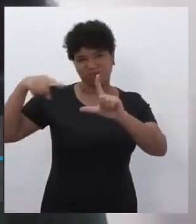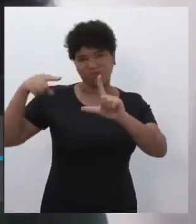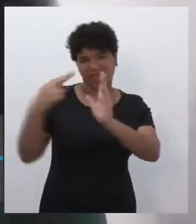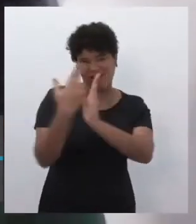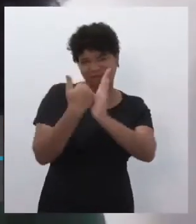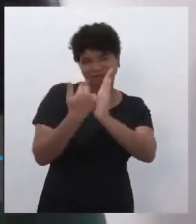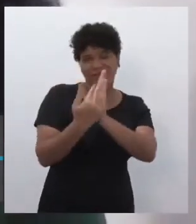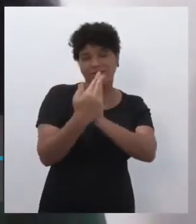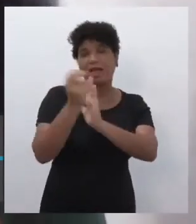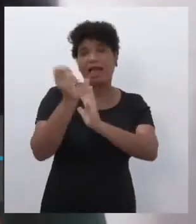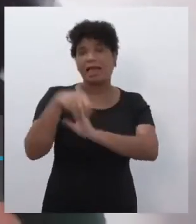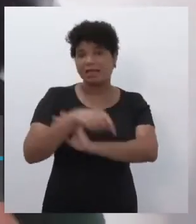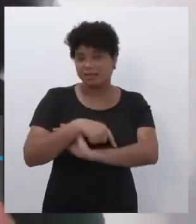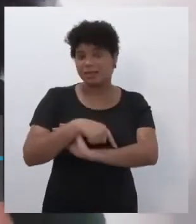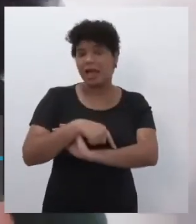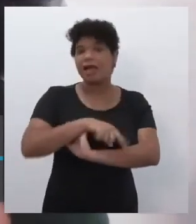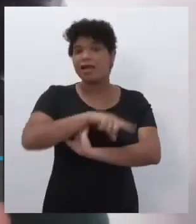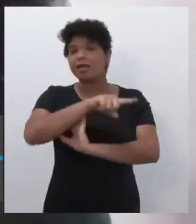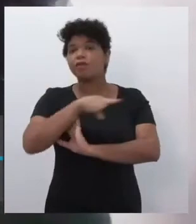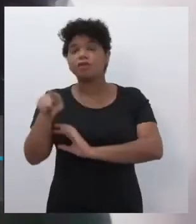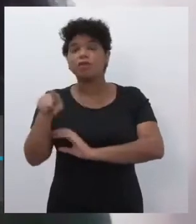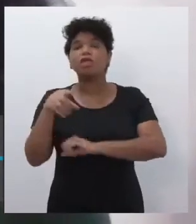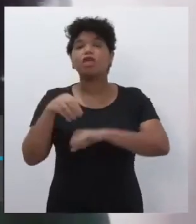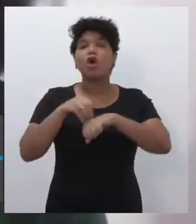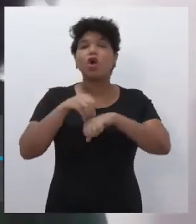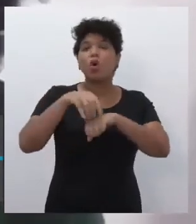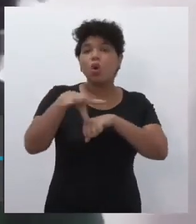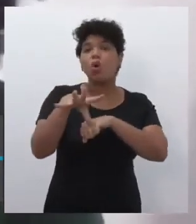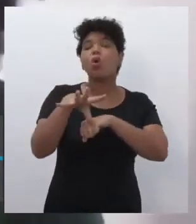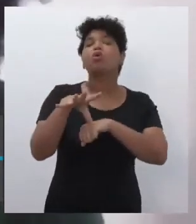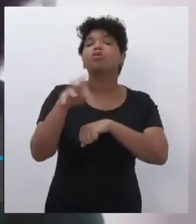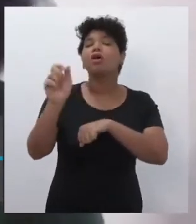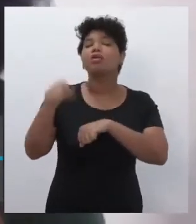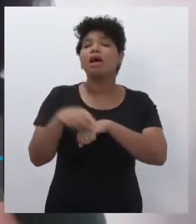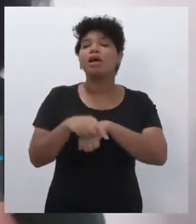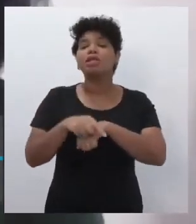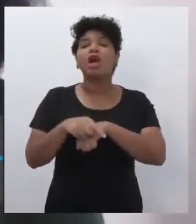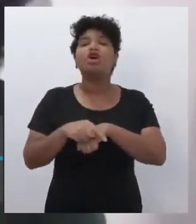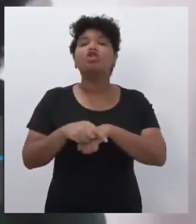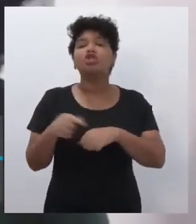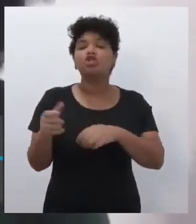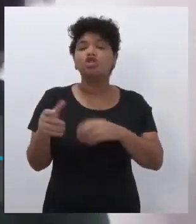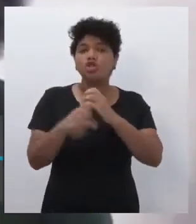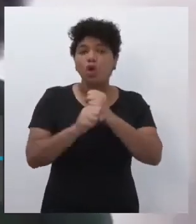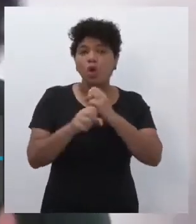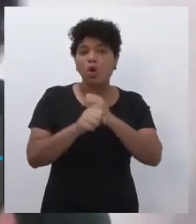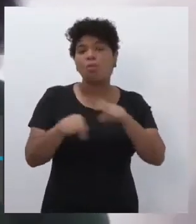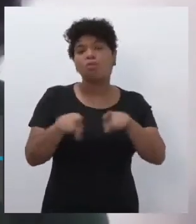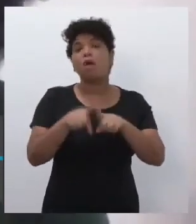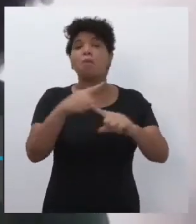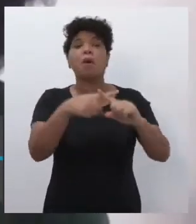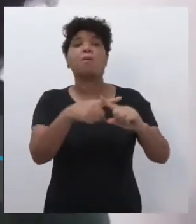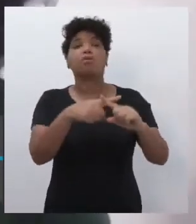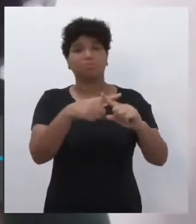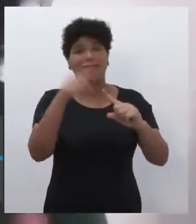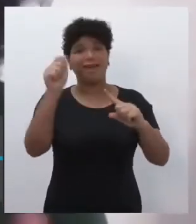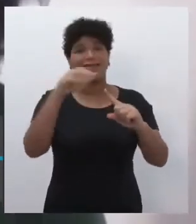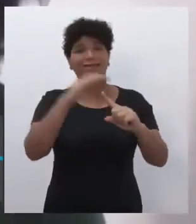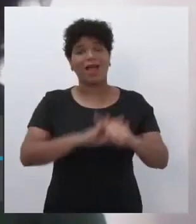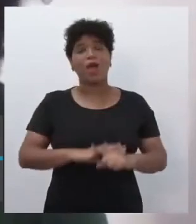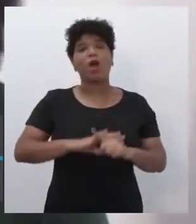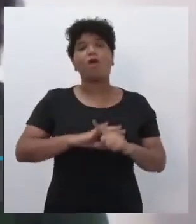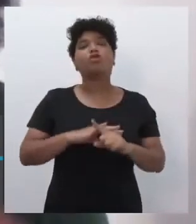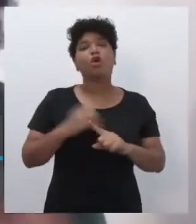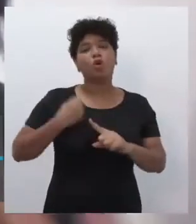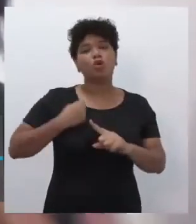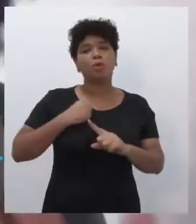a gente fazer outras sugestões, né? Utilizar a multiplicação para aumentar esses valores, e aí